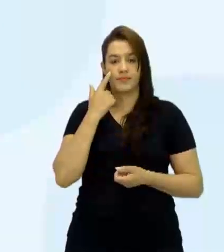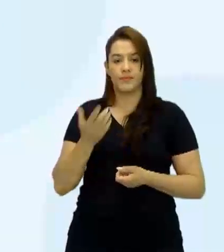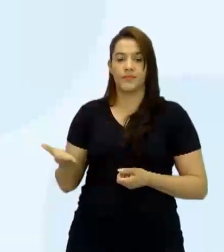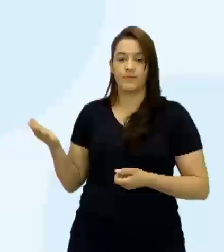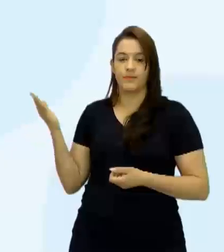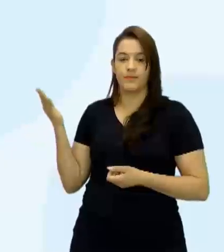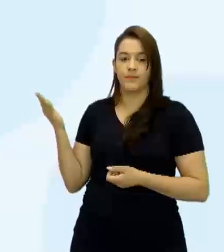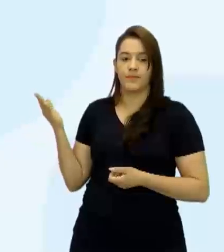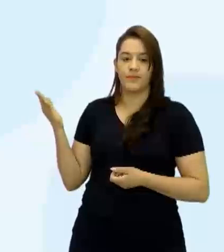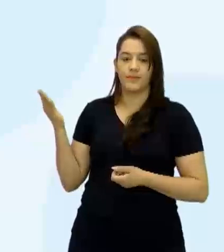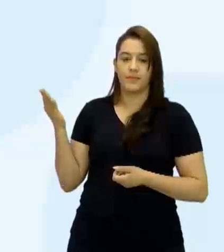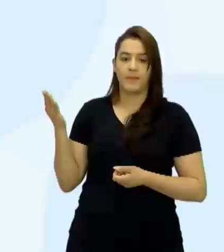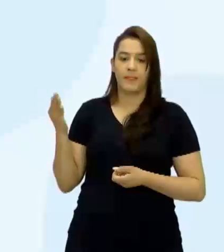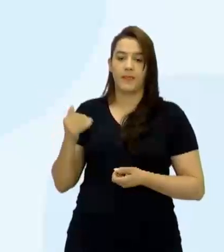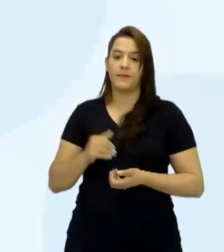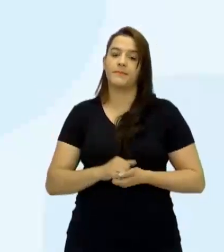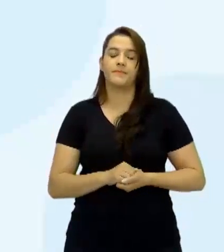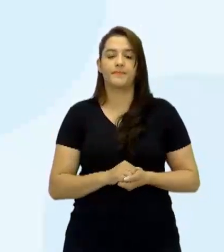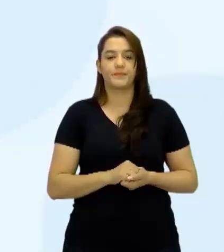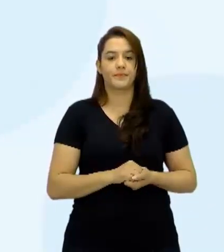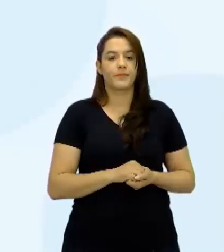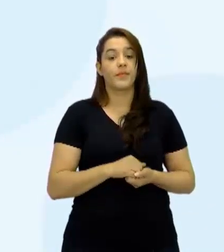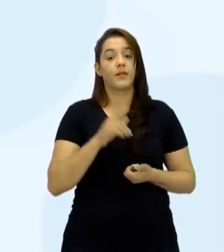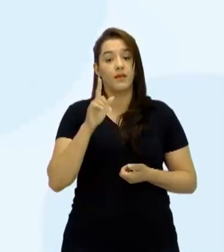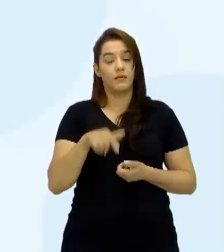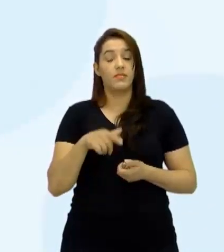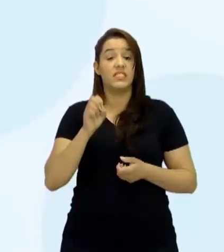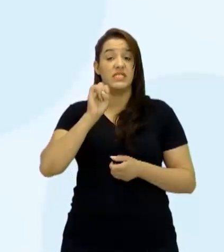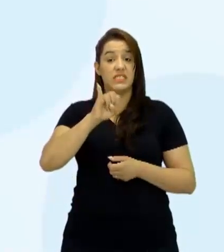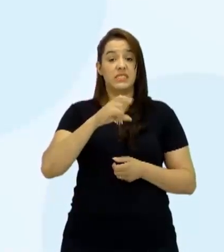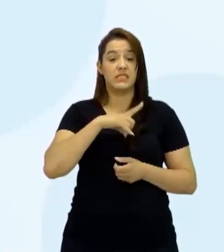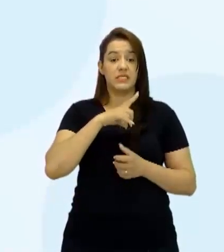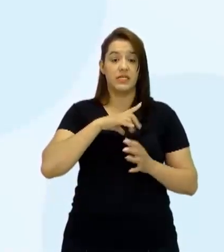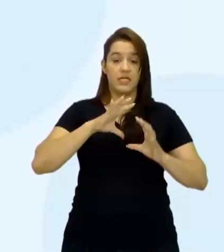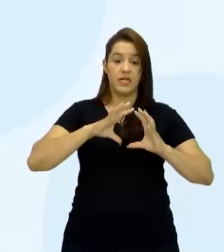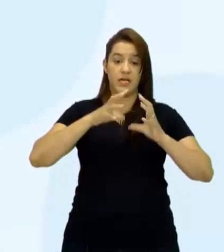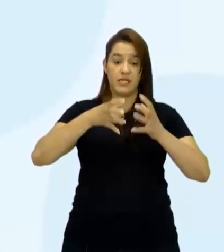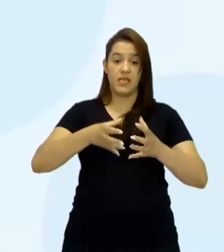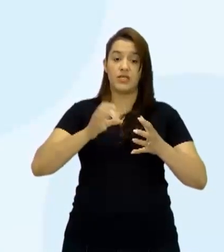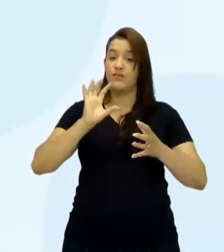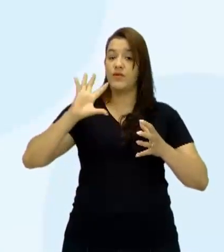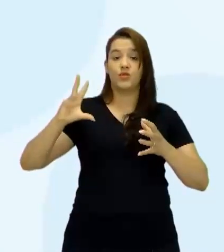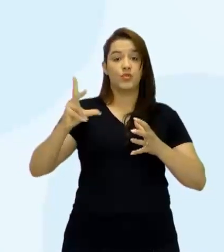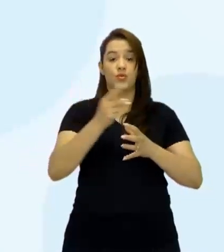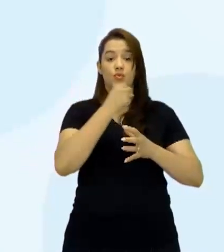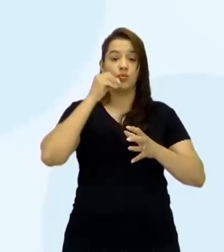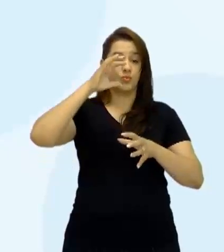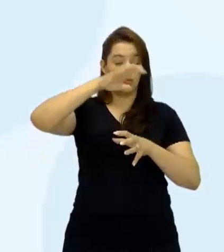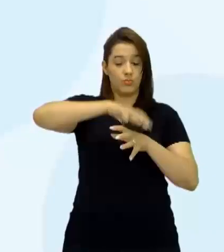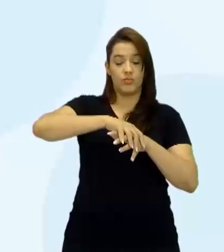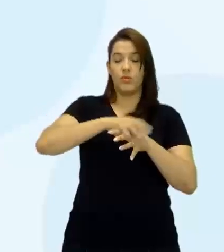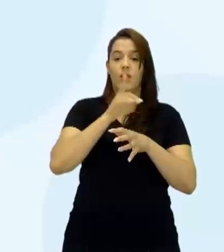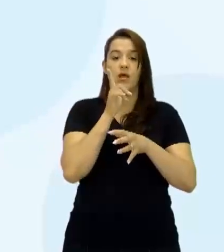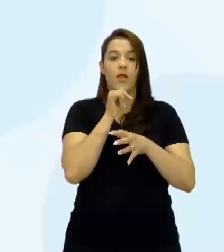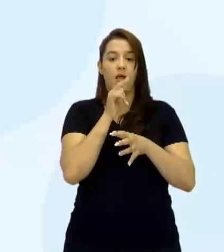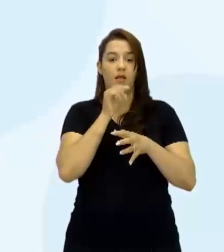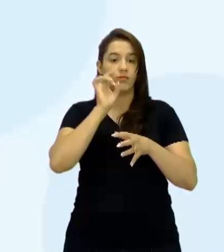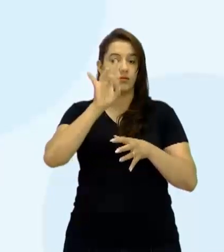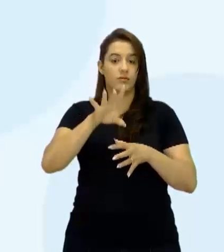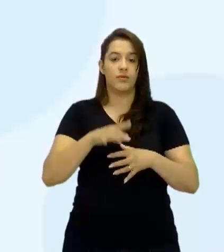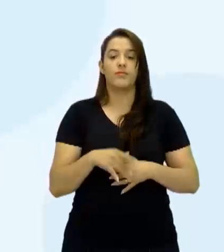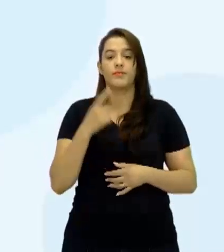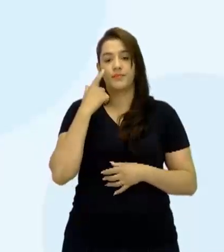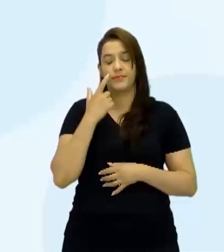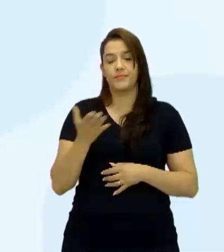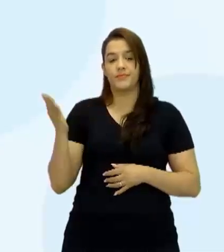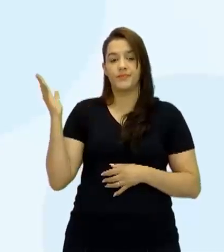em escala exagerada. Esse formato não tem nada a ver com o formato da Terra, galera, não tem nada a ver. Esse formato de